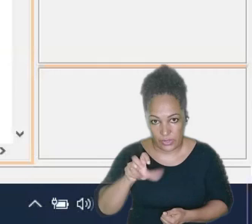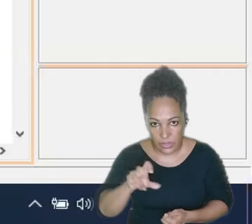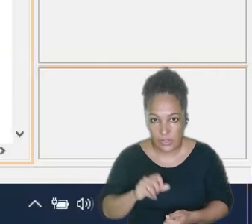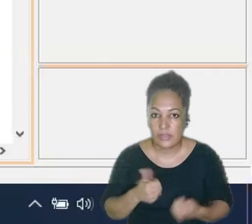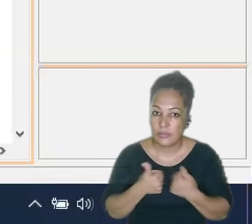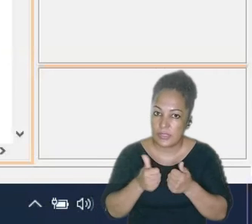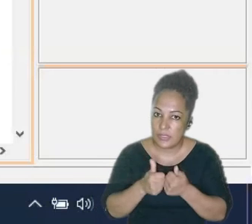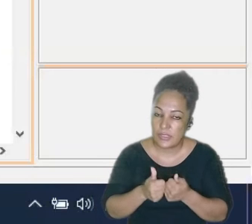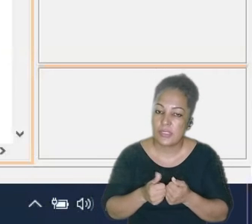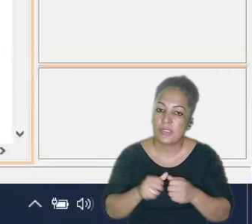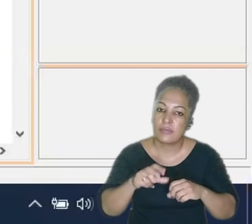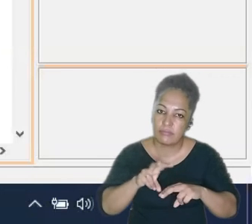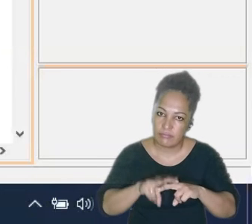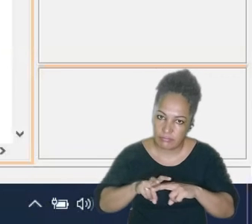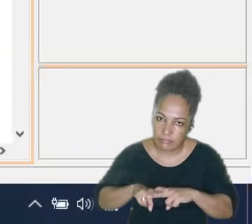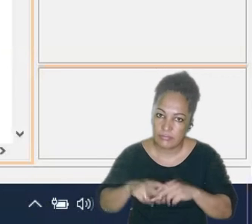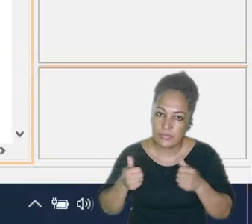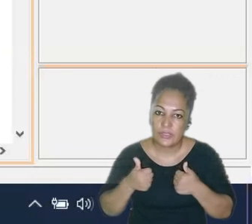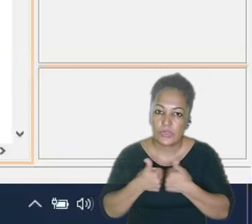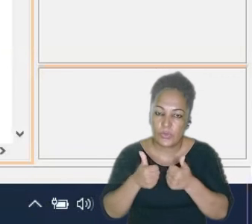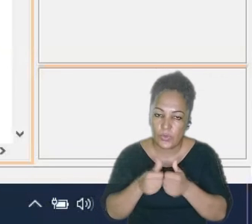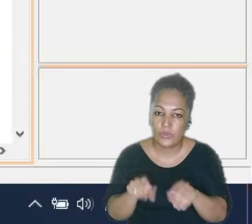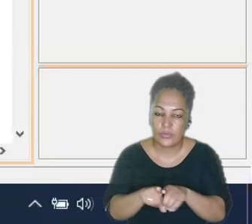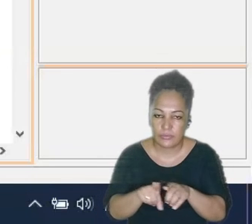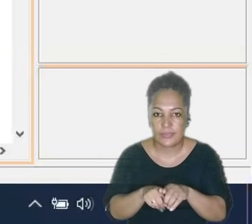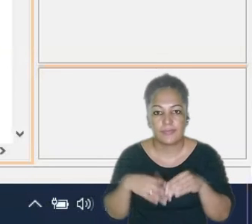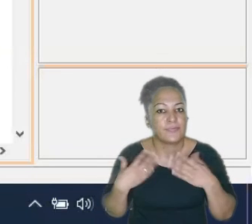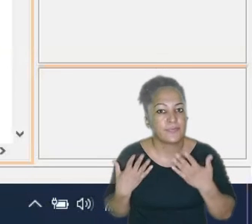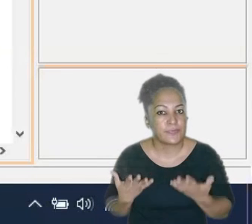galera? Uma poltrona para existir precisa de ônibus? Sim.